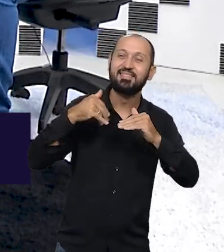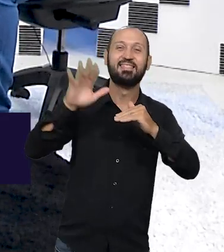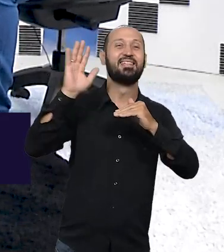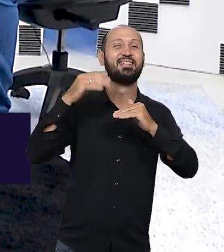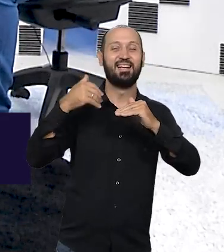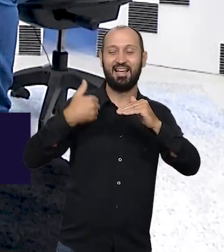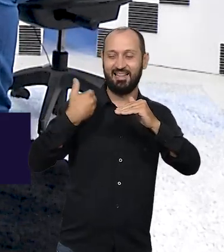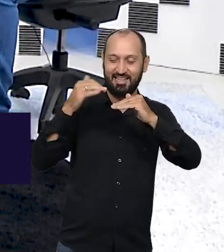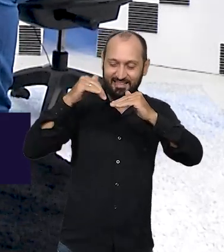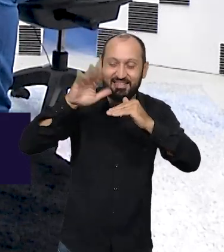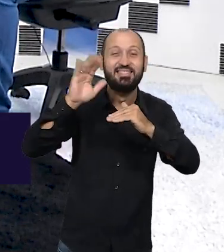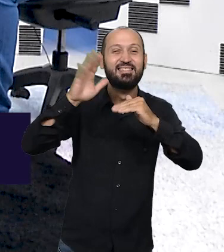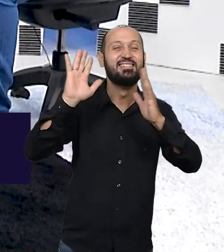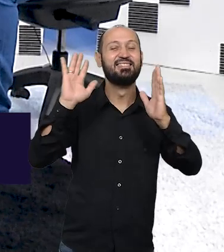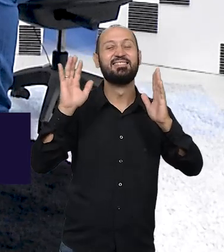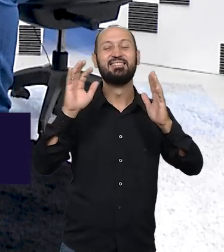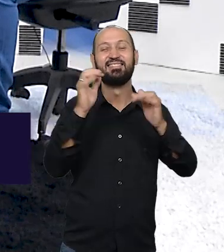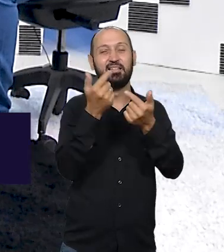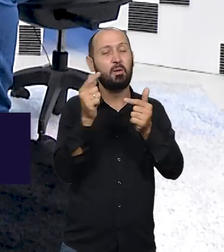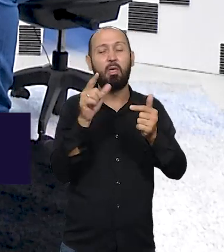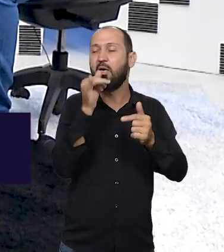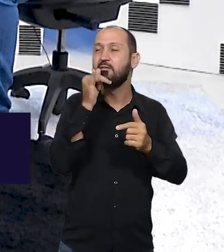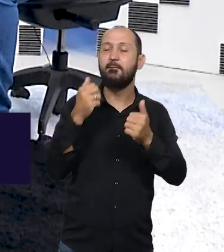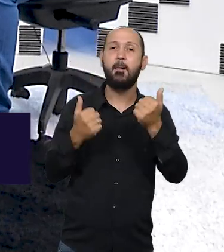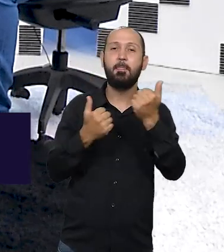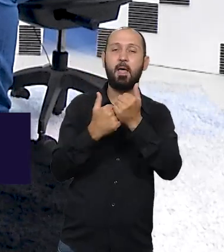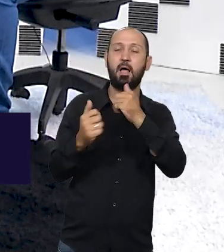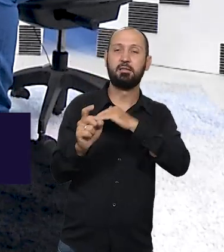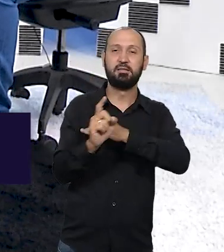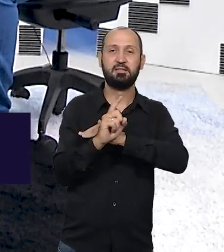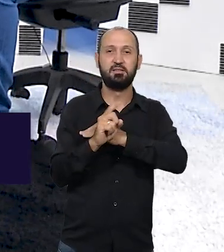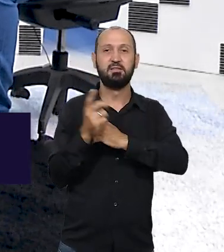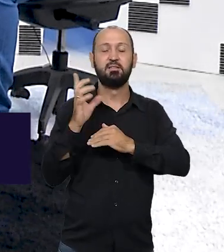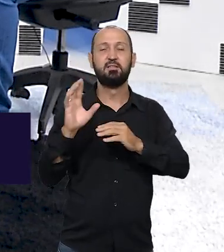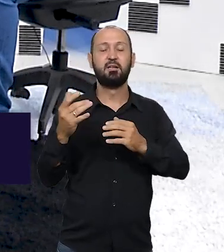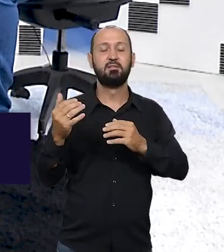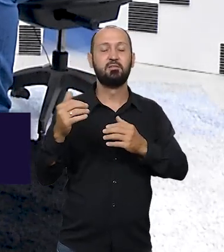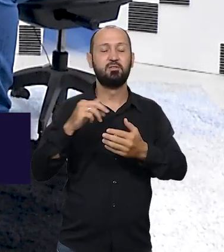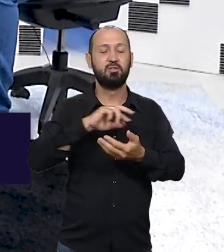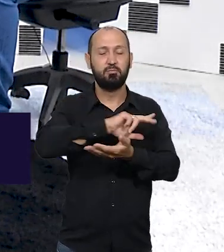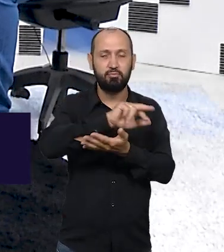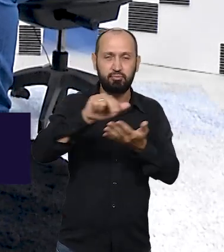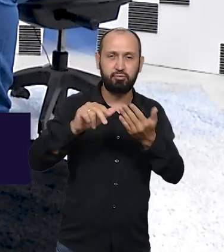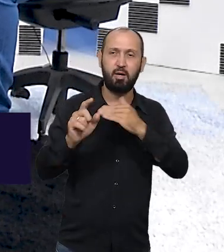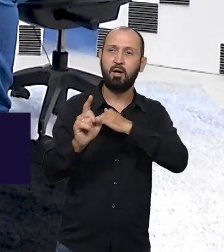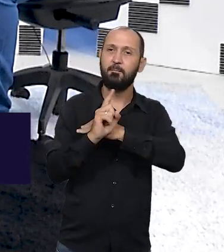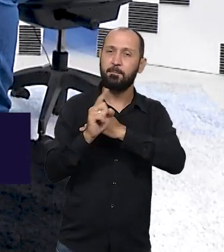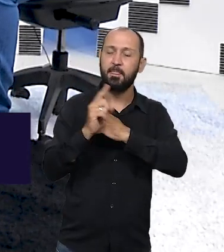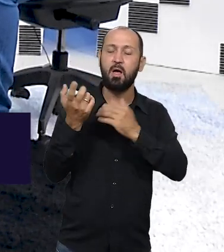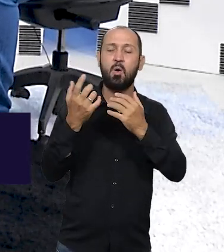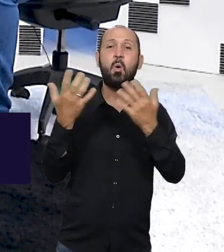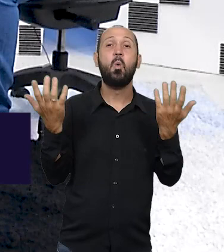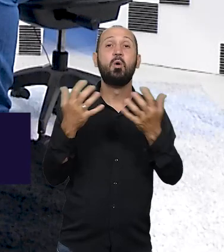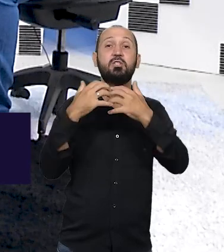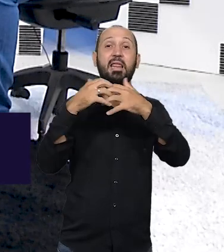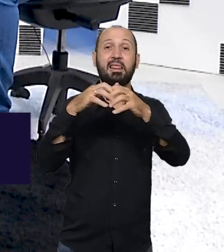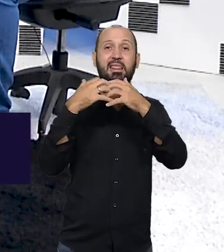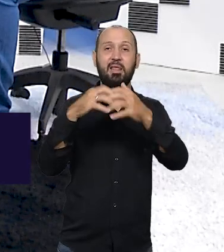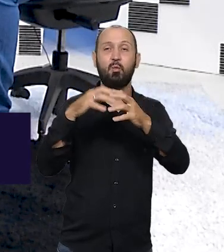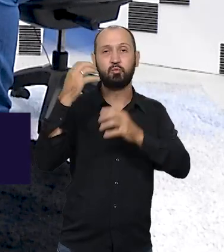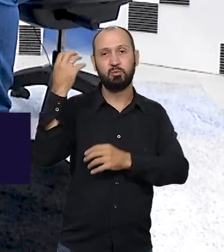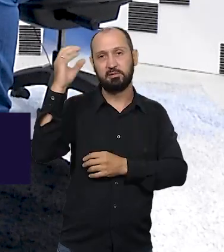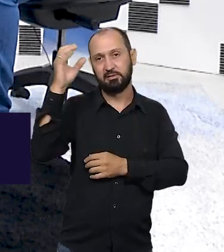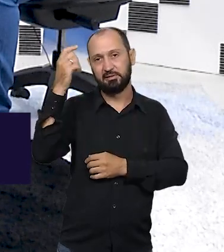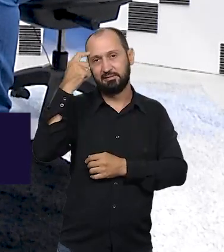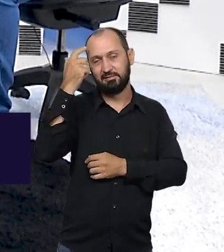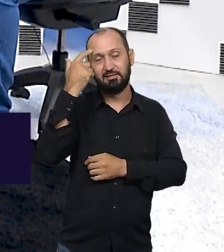todo acesso a essa neurodiversidade ou essa neurociência que nós temos hoje. E é o que a gente comentou, muitos de nós, pais,